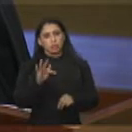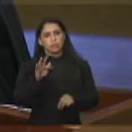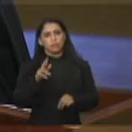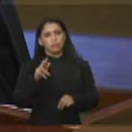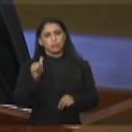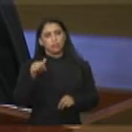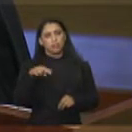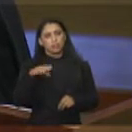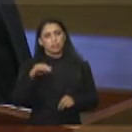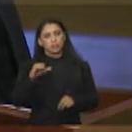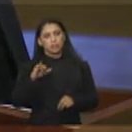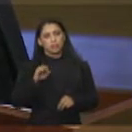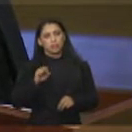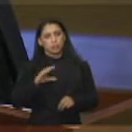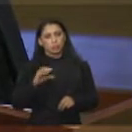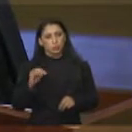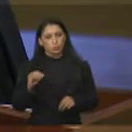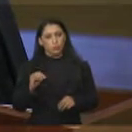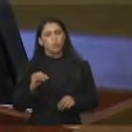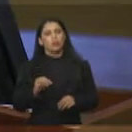Rezec. ADIM